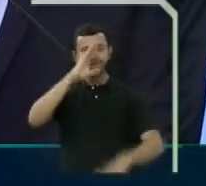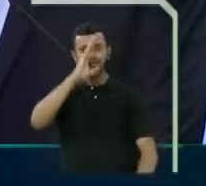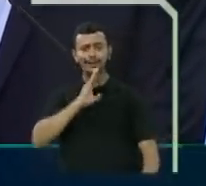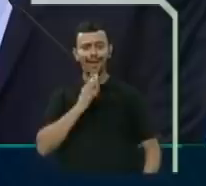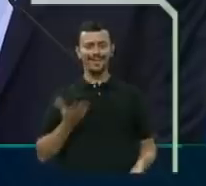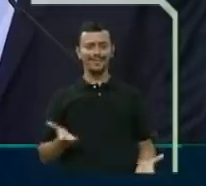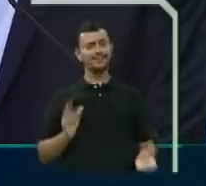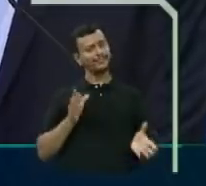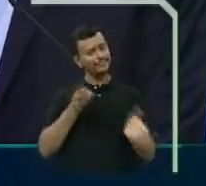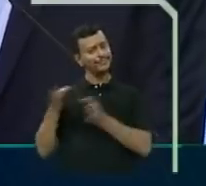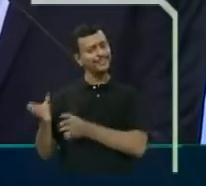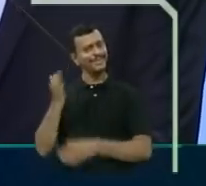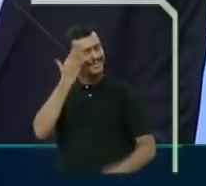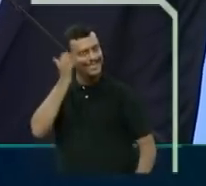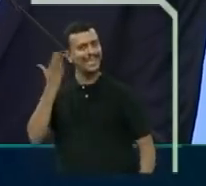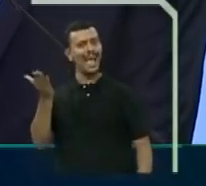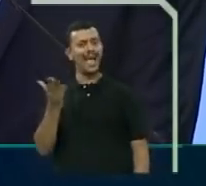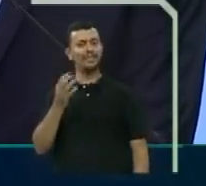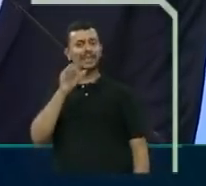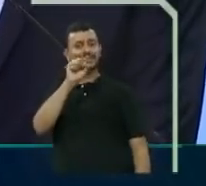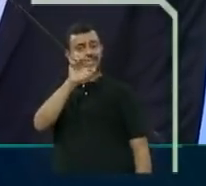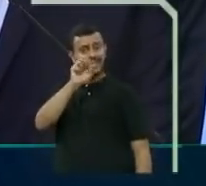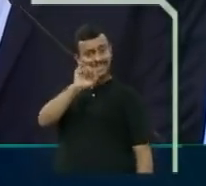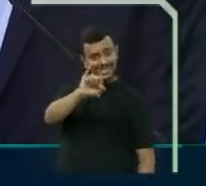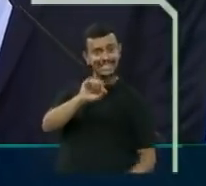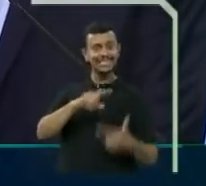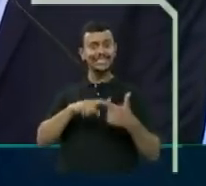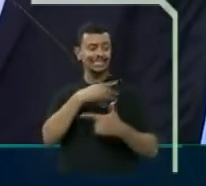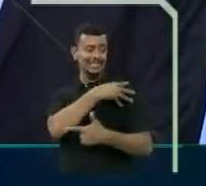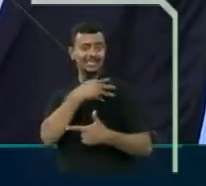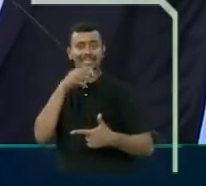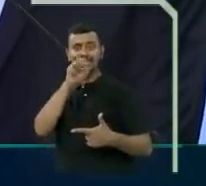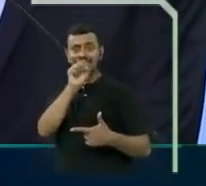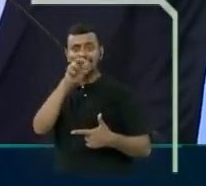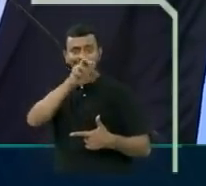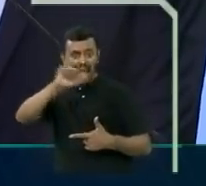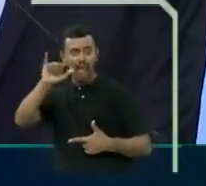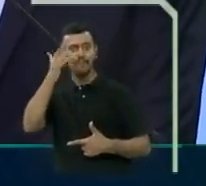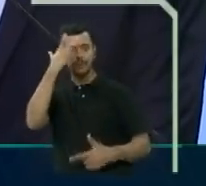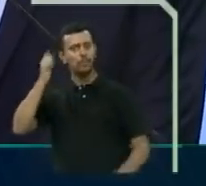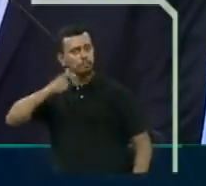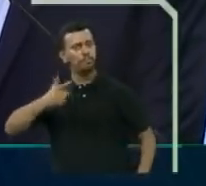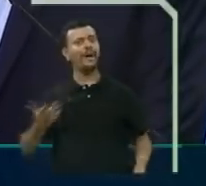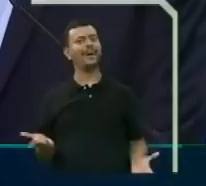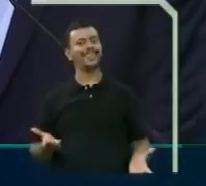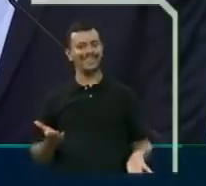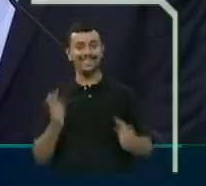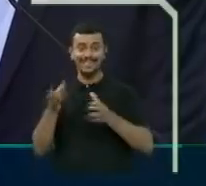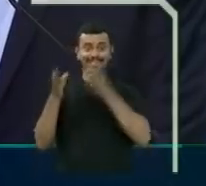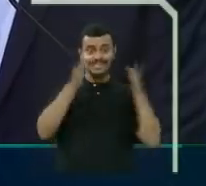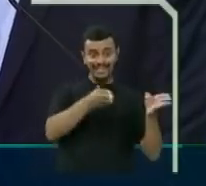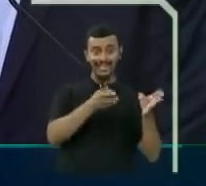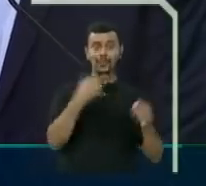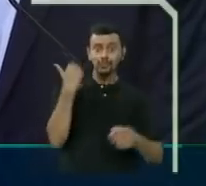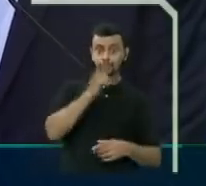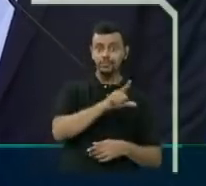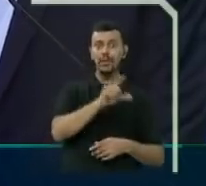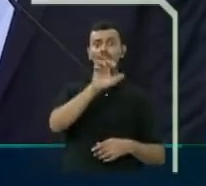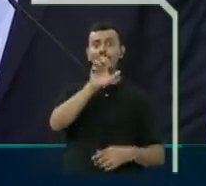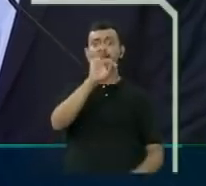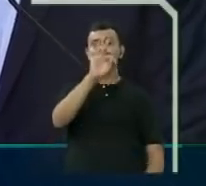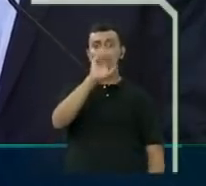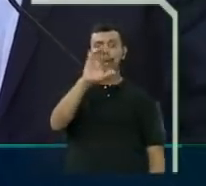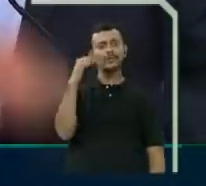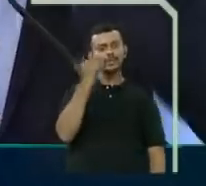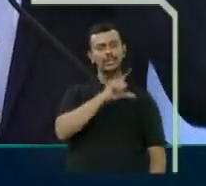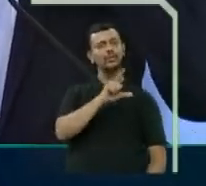você sabe que algumas pessoas estão sendo pagas, né? Aliás, o número do IDEB do ano passado, nossas ETECs ficaram na frente do SESI. Então é uma coisa